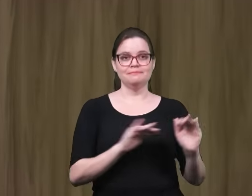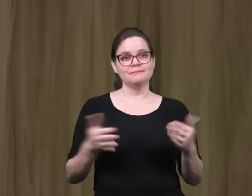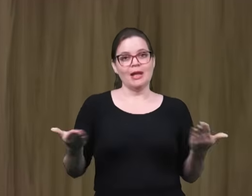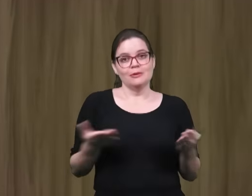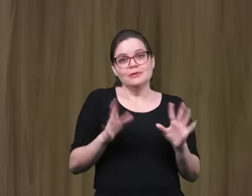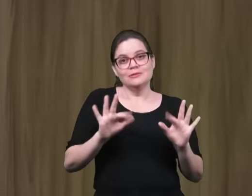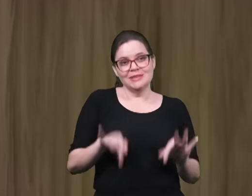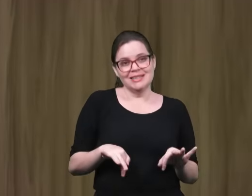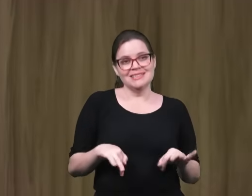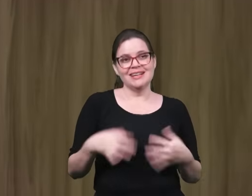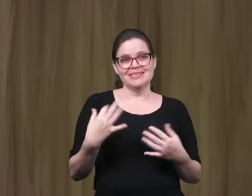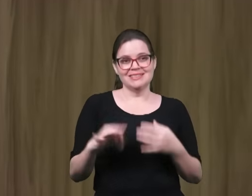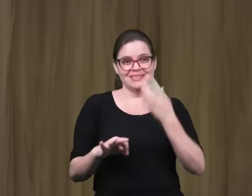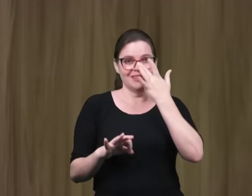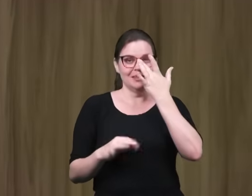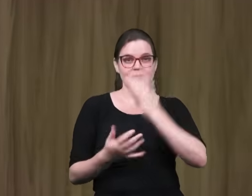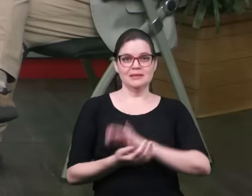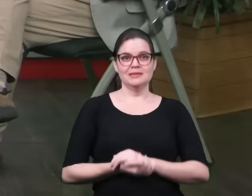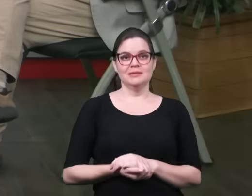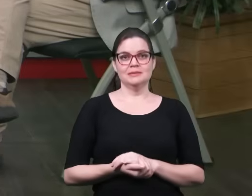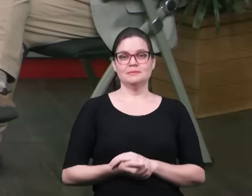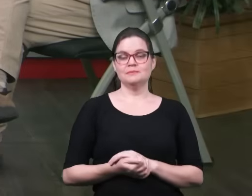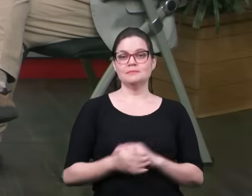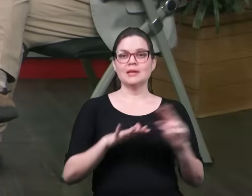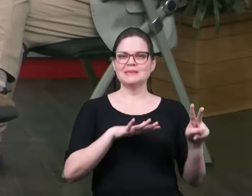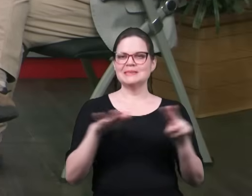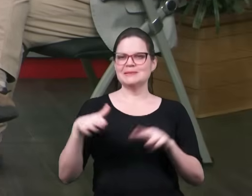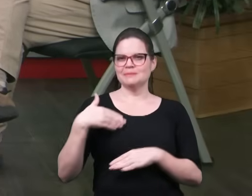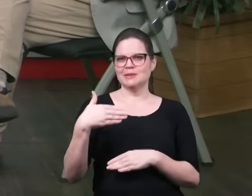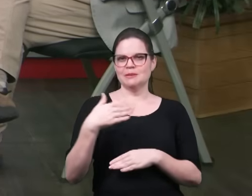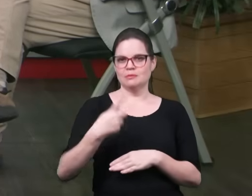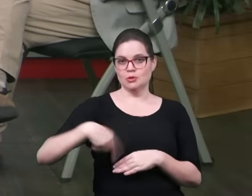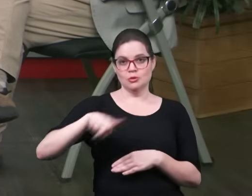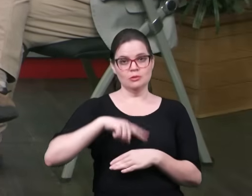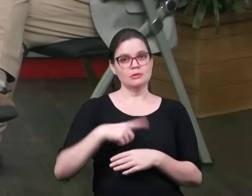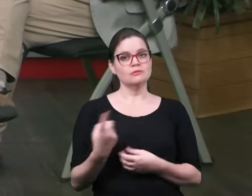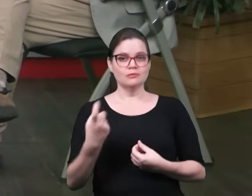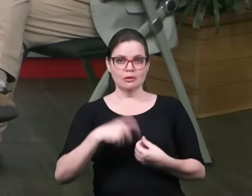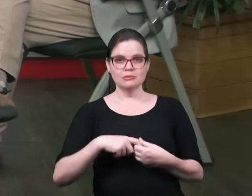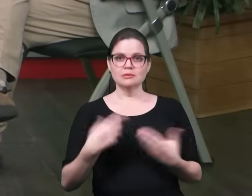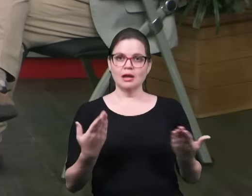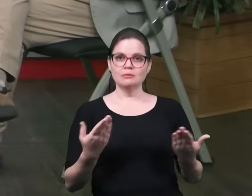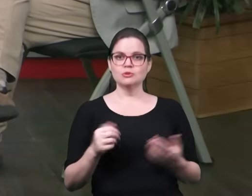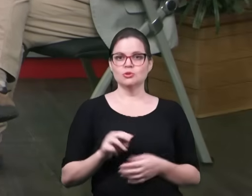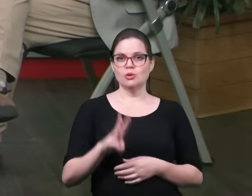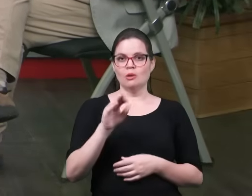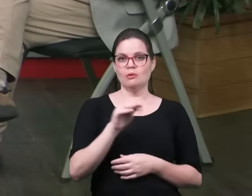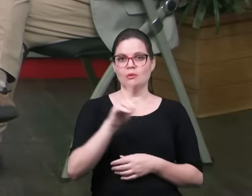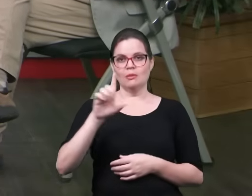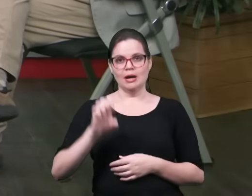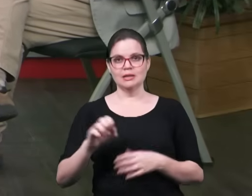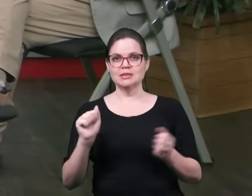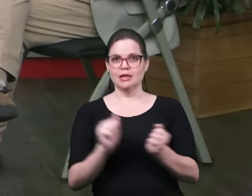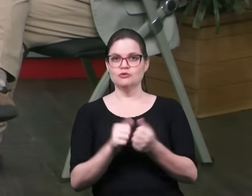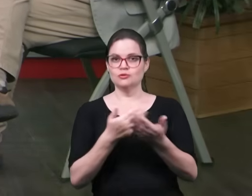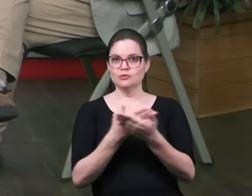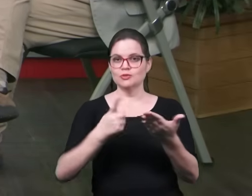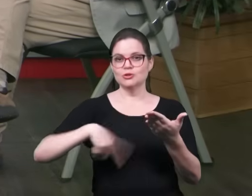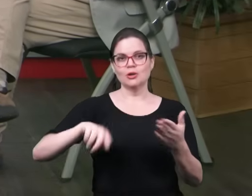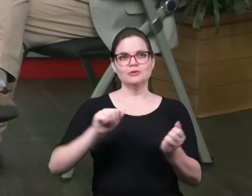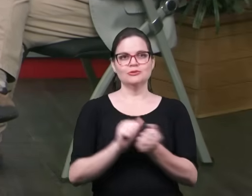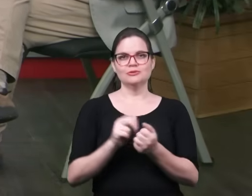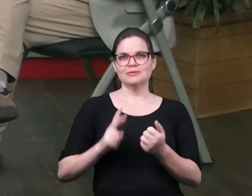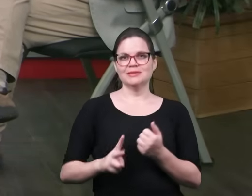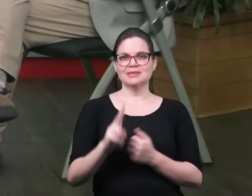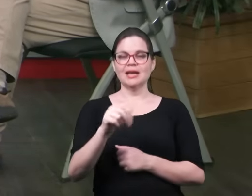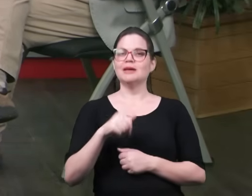encerrar. Amém. Na semana que vem, se Deus quiser, o programa volta, provavelmente o Wallace com você. Bom, enfim, estamos todos juntos aqui